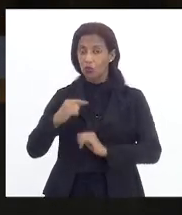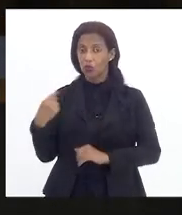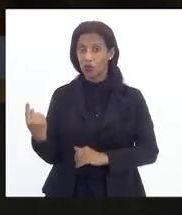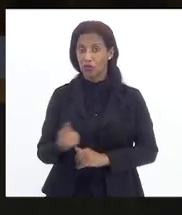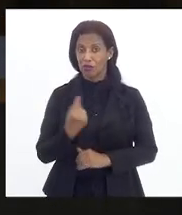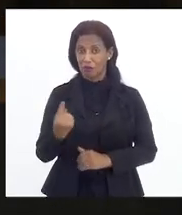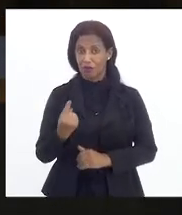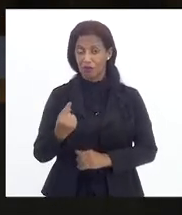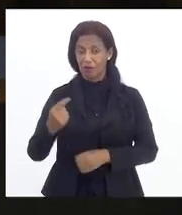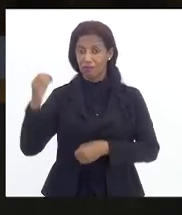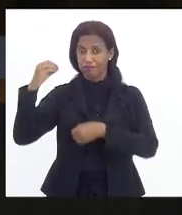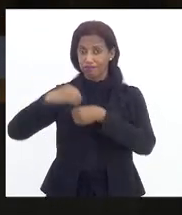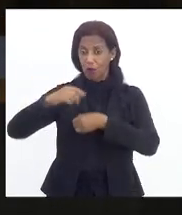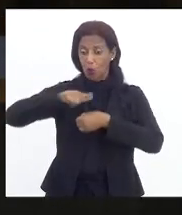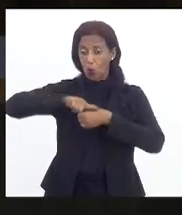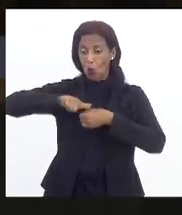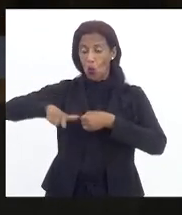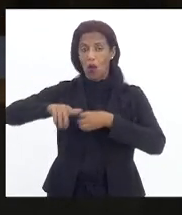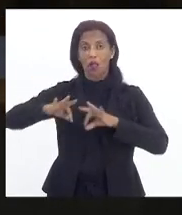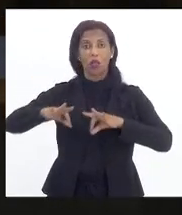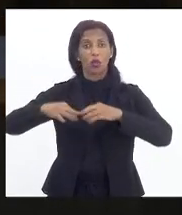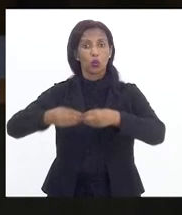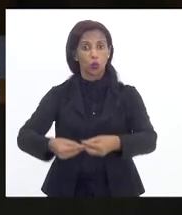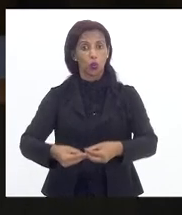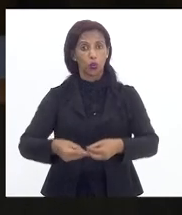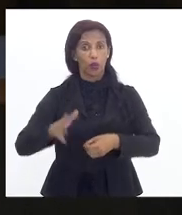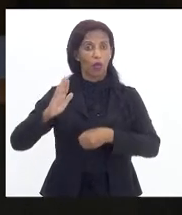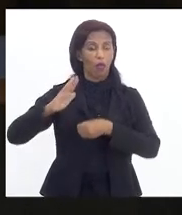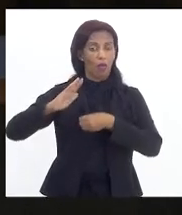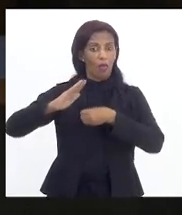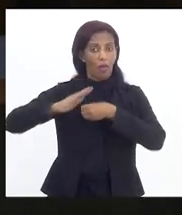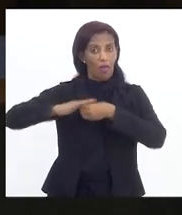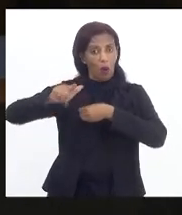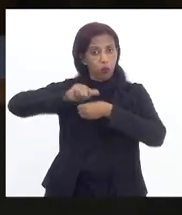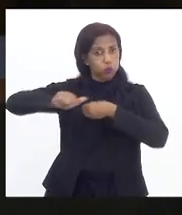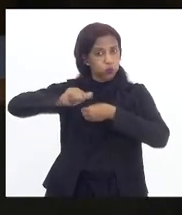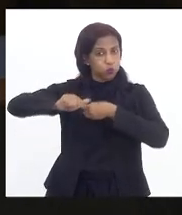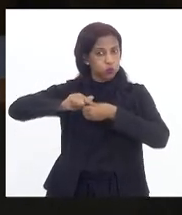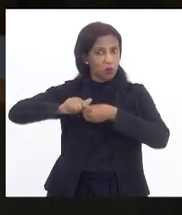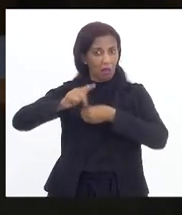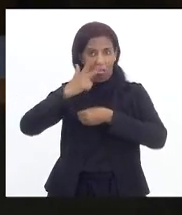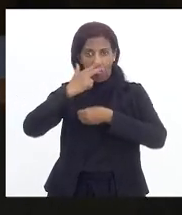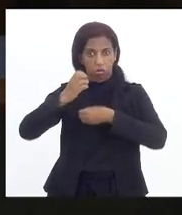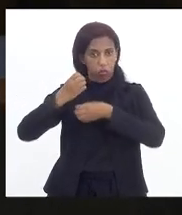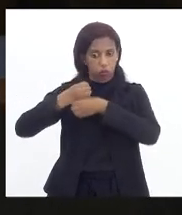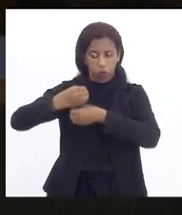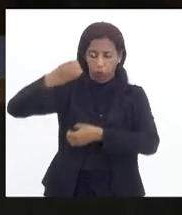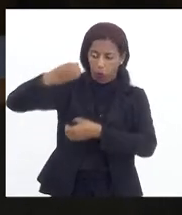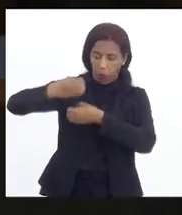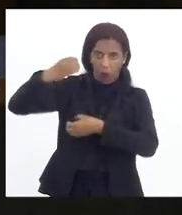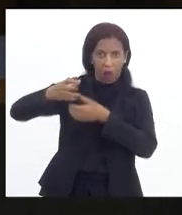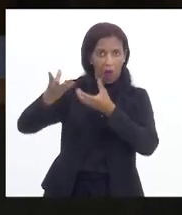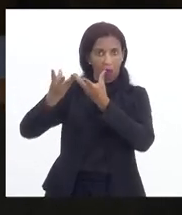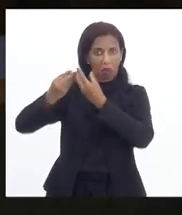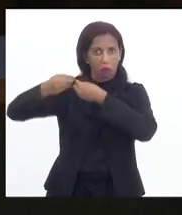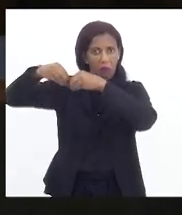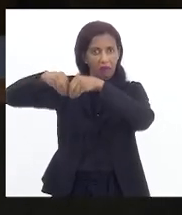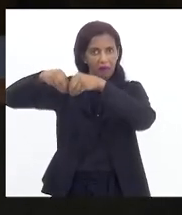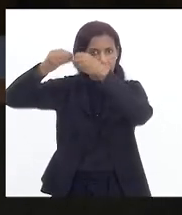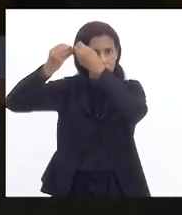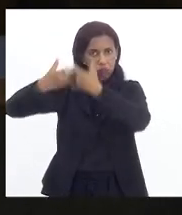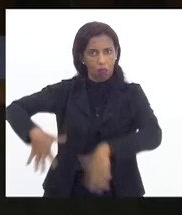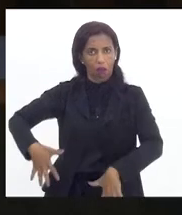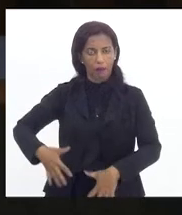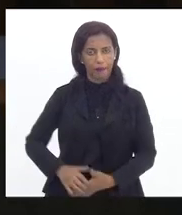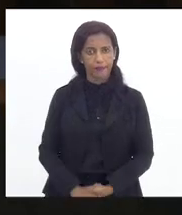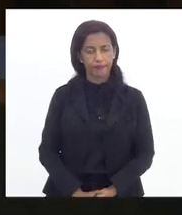Rocam eternamente e tudo aquilo que é outra internamente apodrece e cai